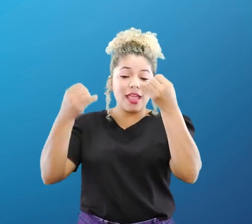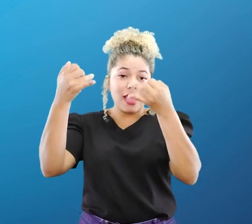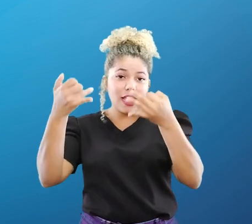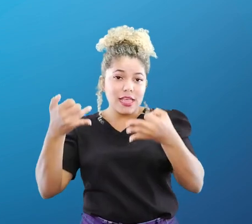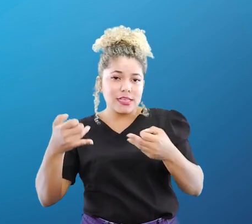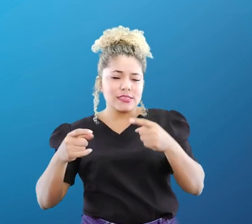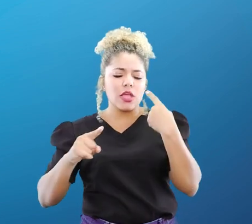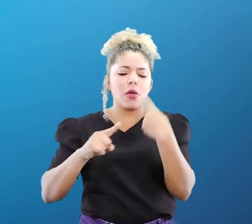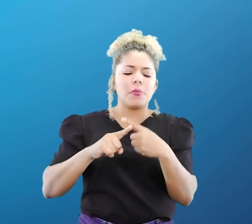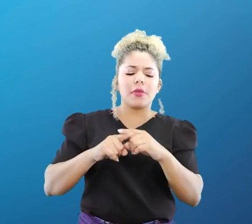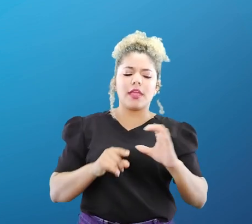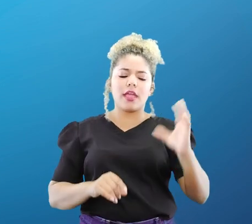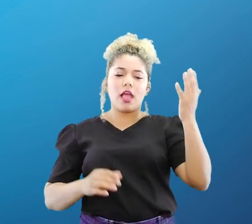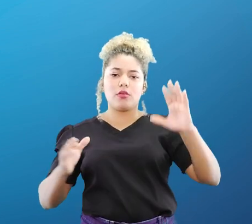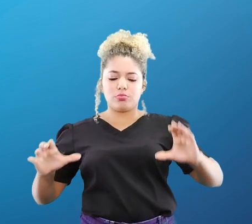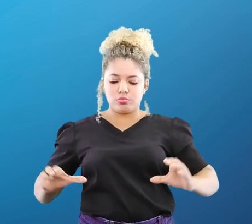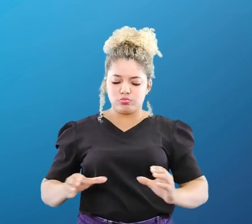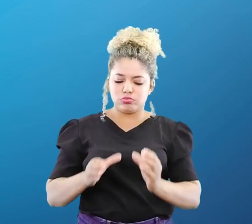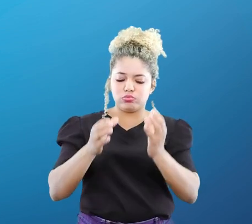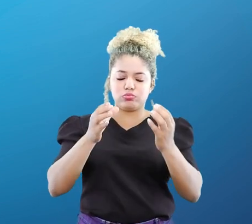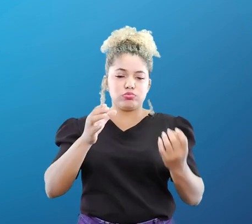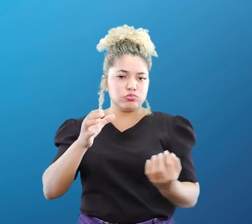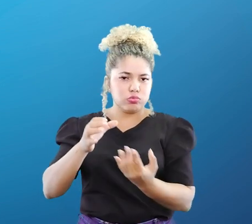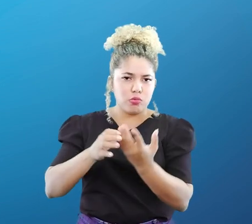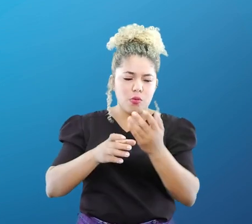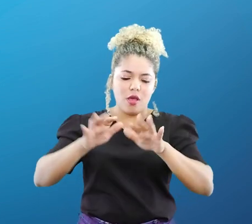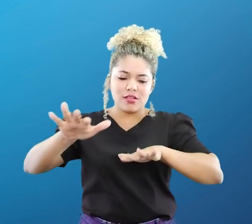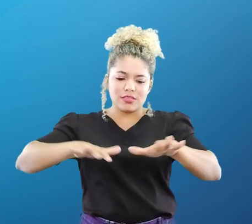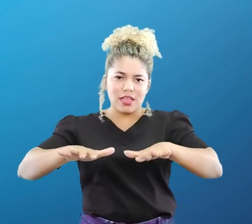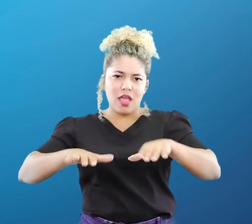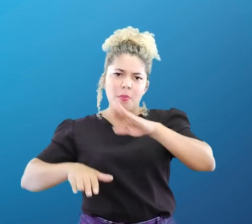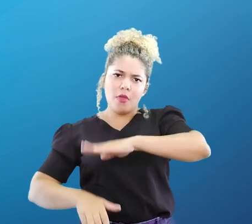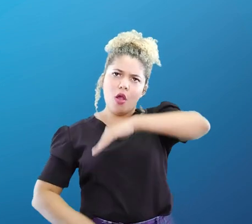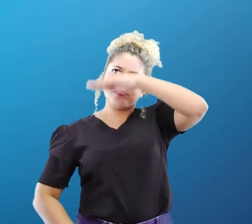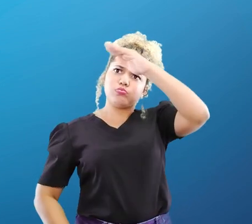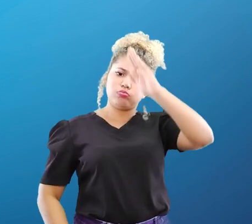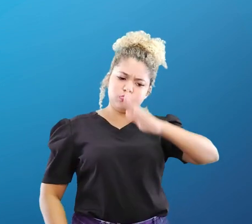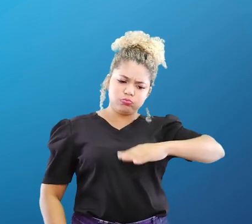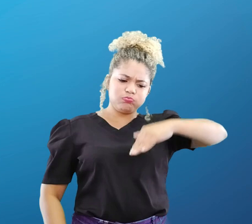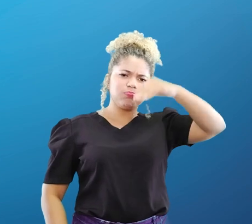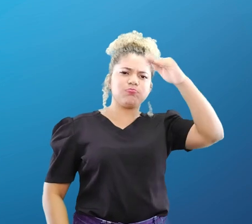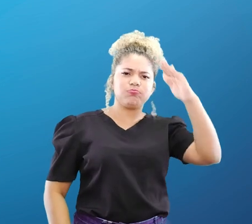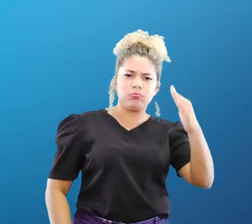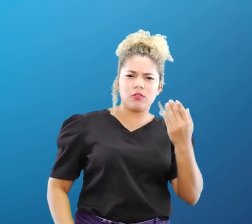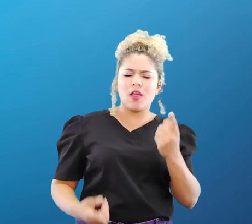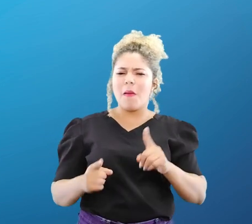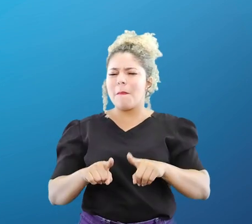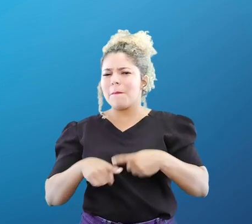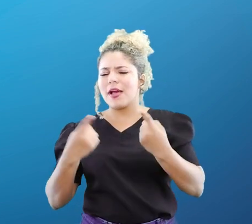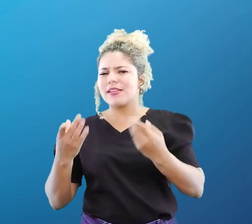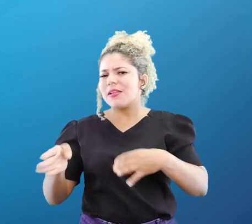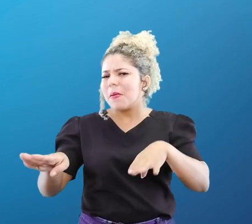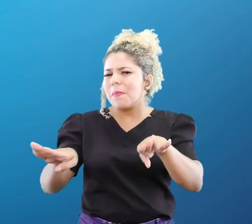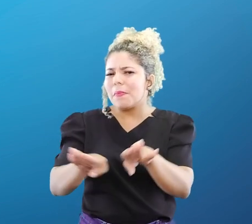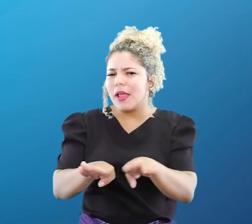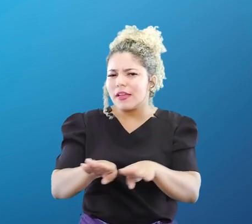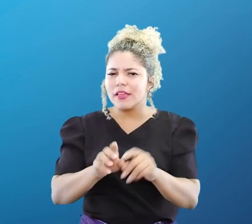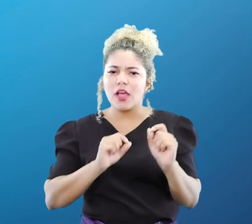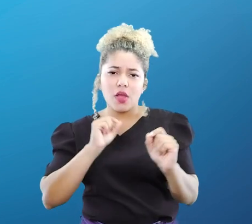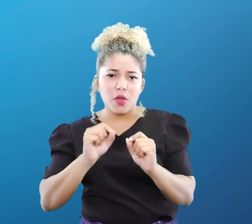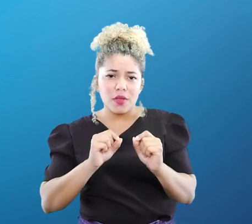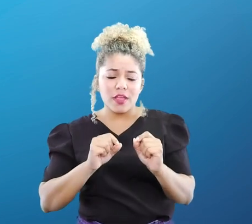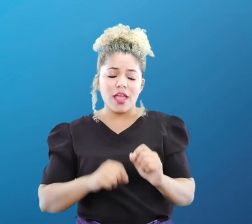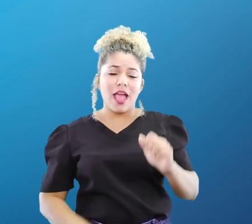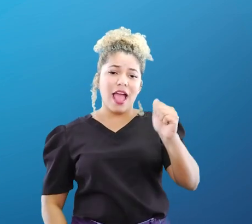como vulcões, terremotos e tsunamis. Segundo essa teoria, as placas tectônicas, letra A, atritam